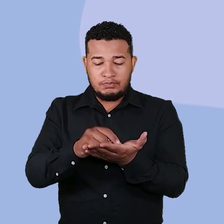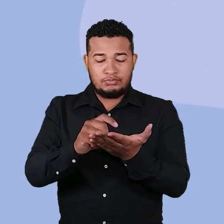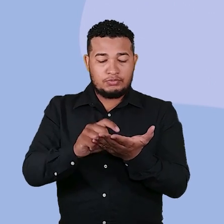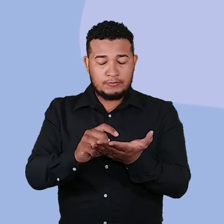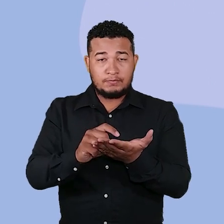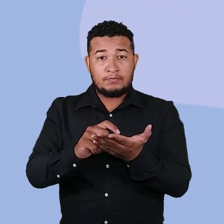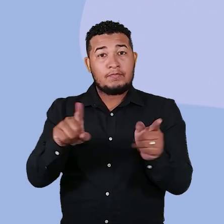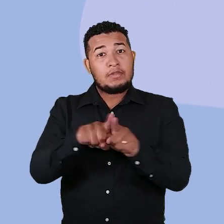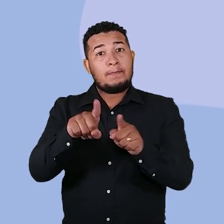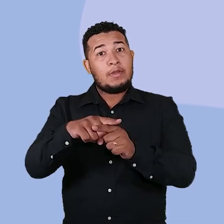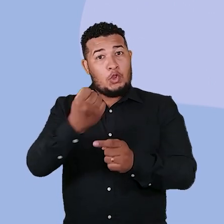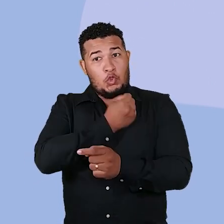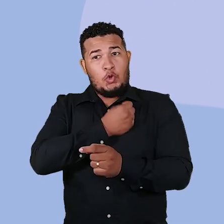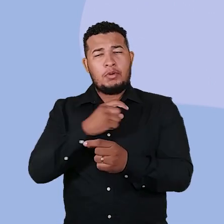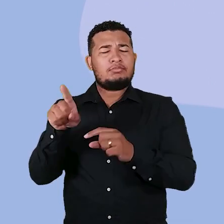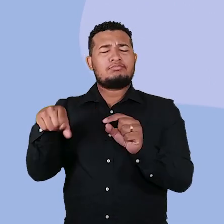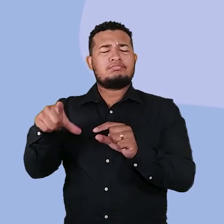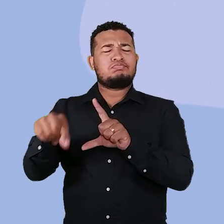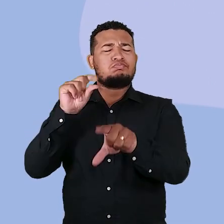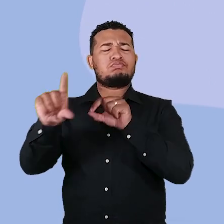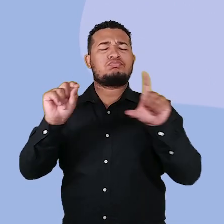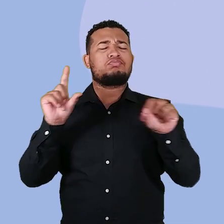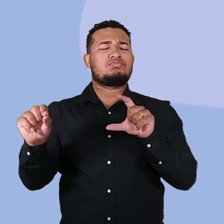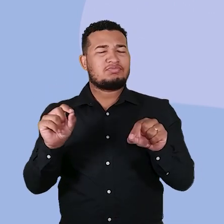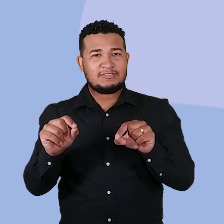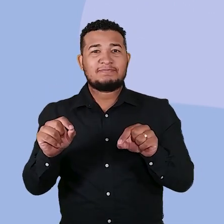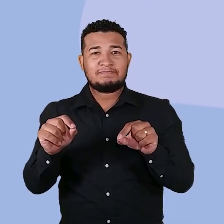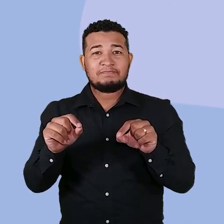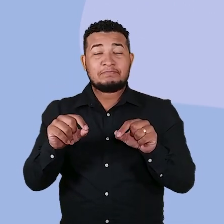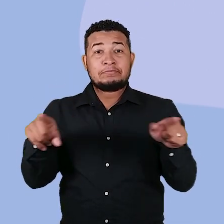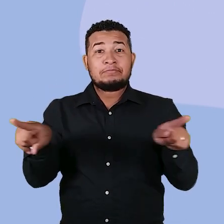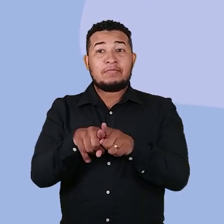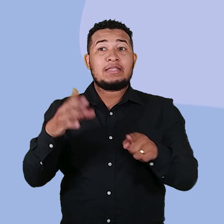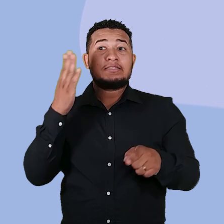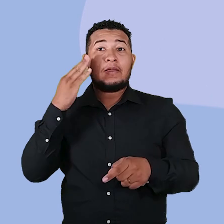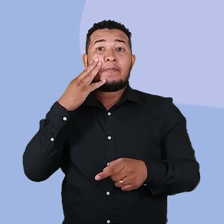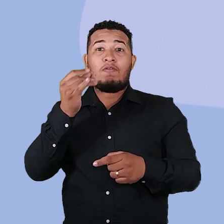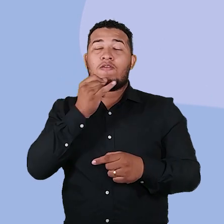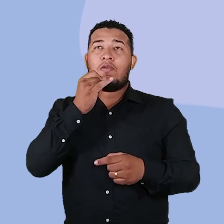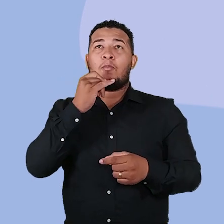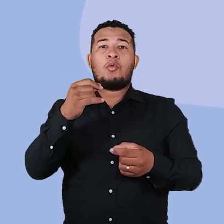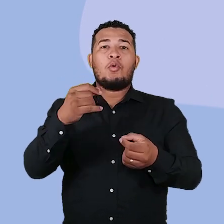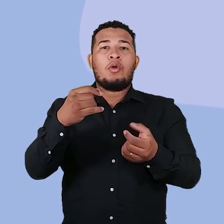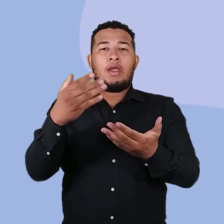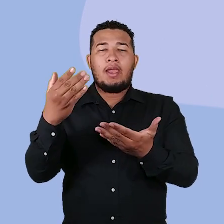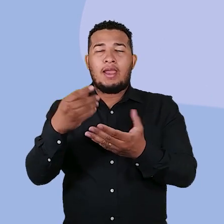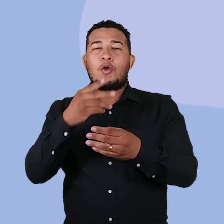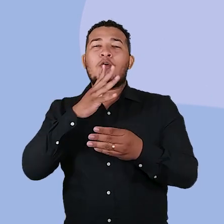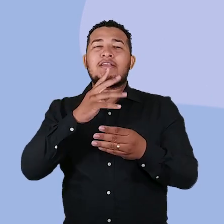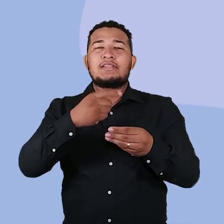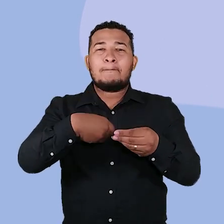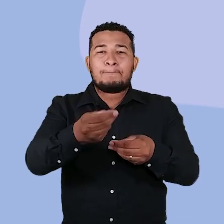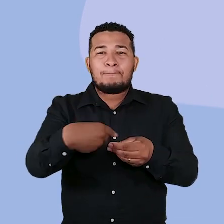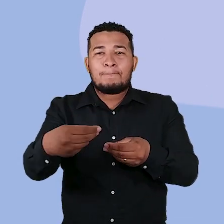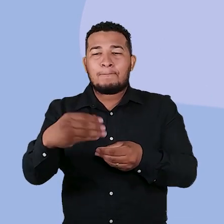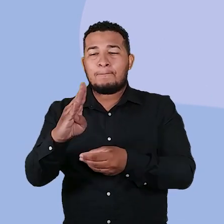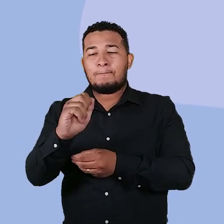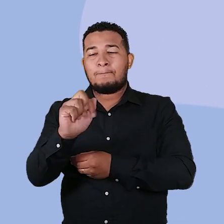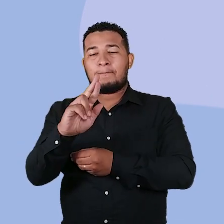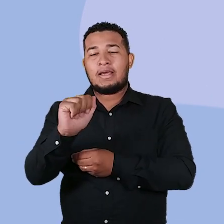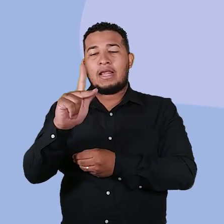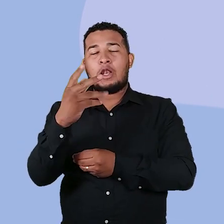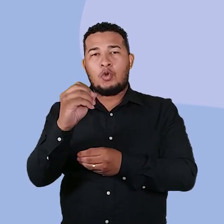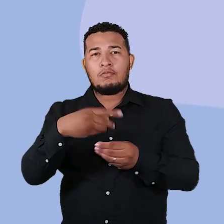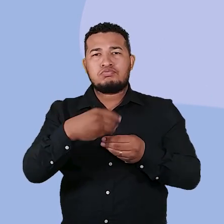superior sorteio dos números de loterias federais e extração de uma carta de baralho comum